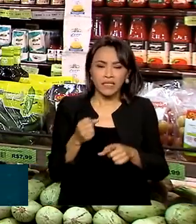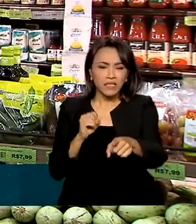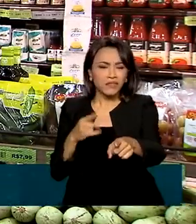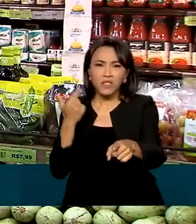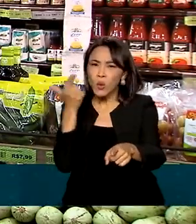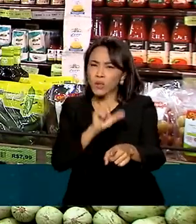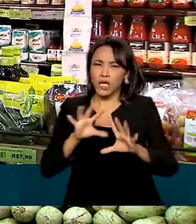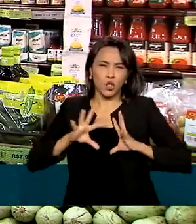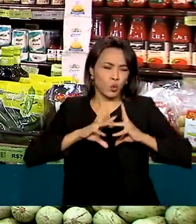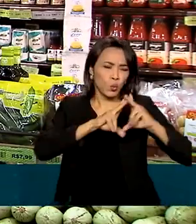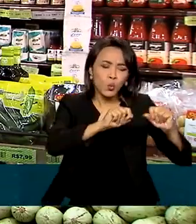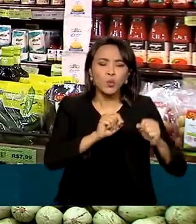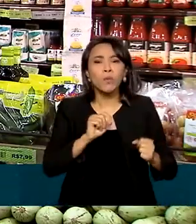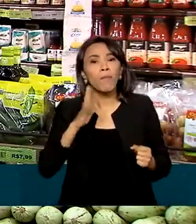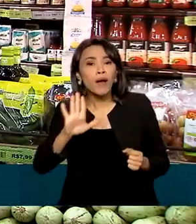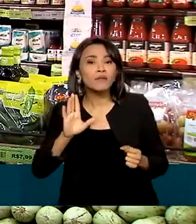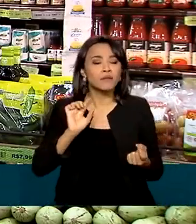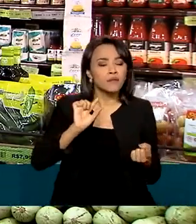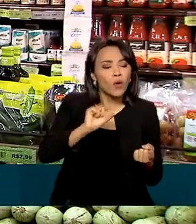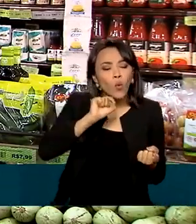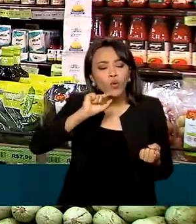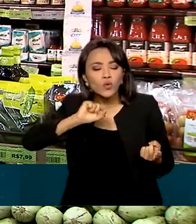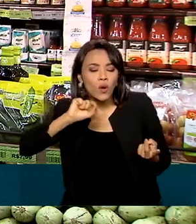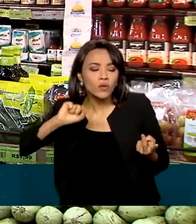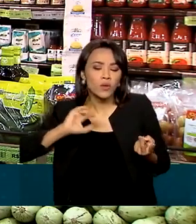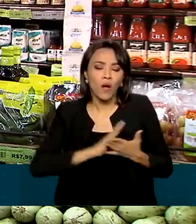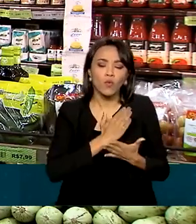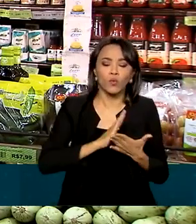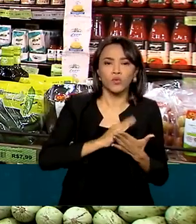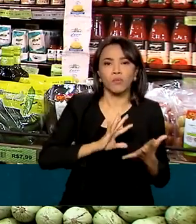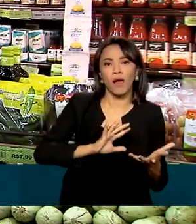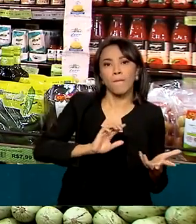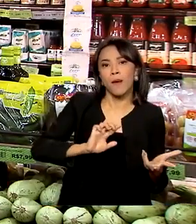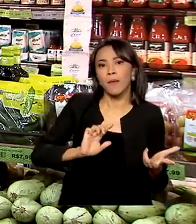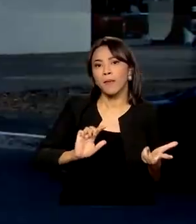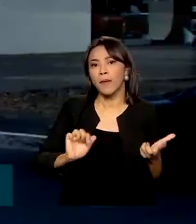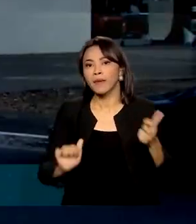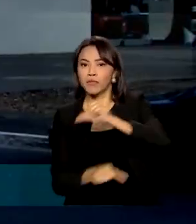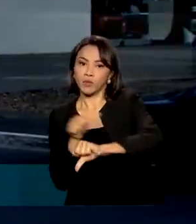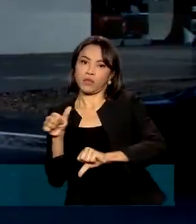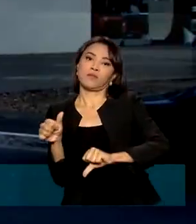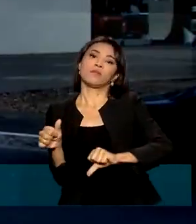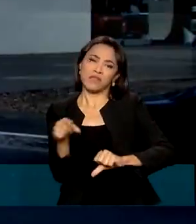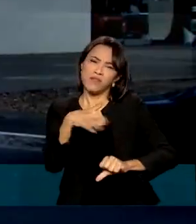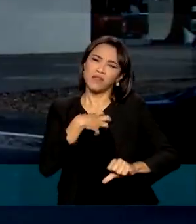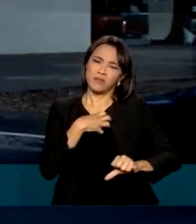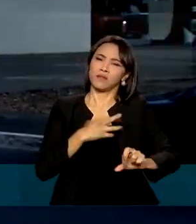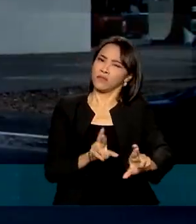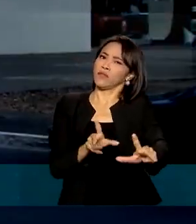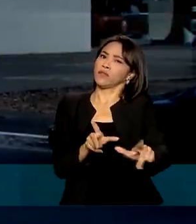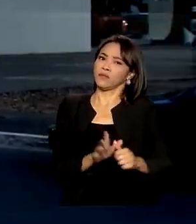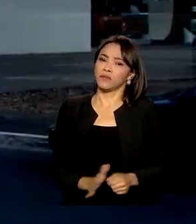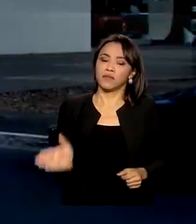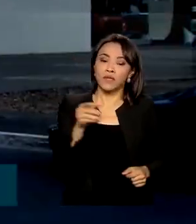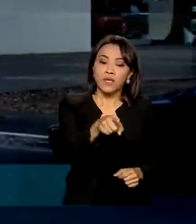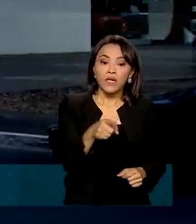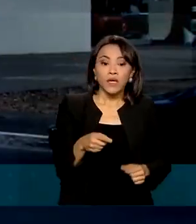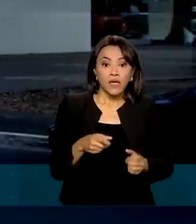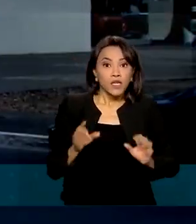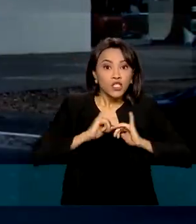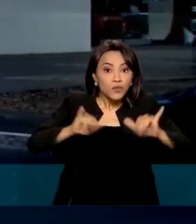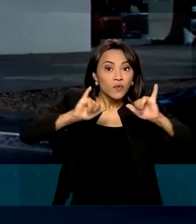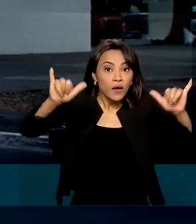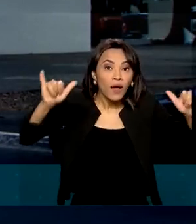orgânico, compre uma coisa ou outra, vai fazendo essa transição. Você vai sentir uma diferença. Incentivar o consumo e informar